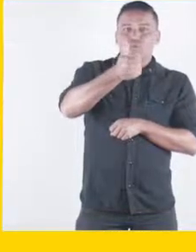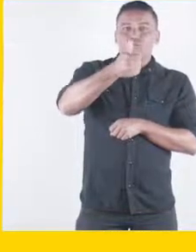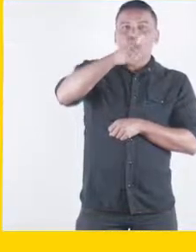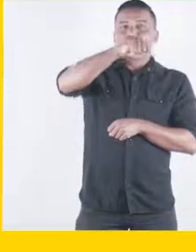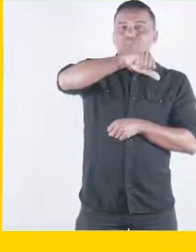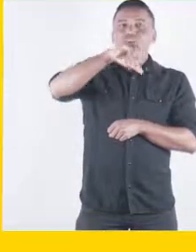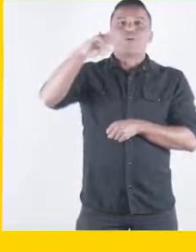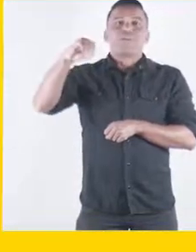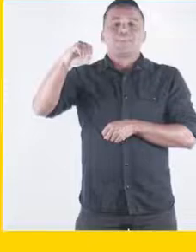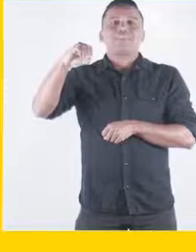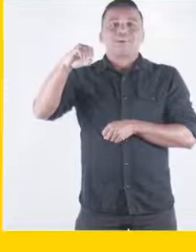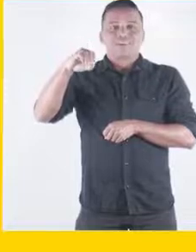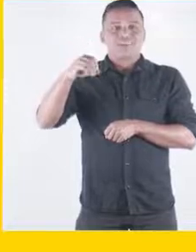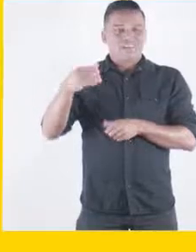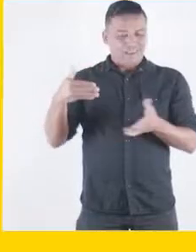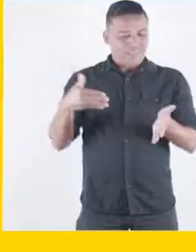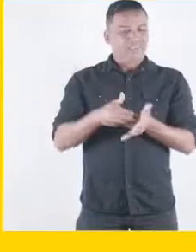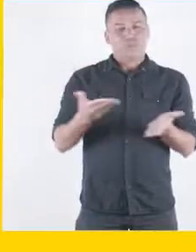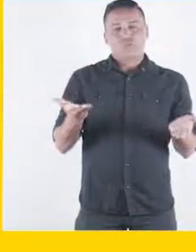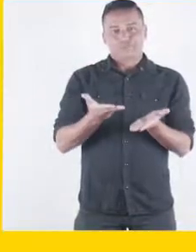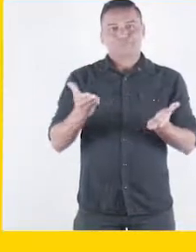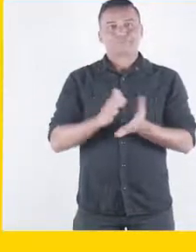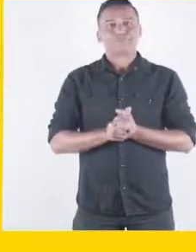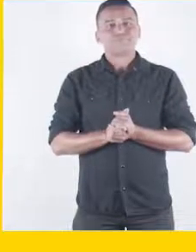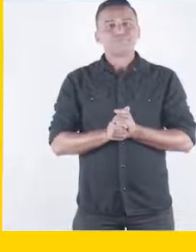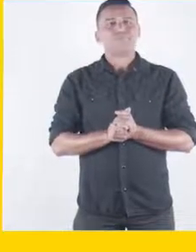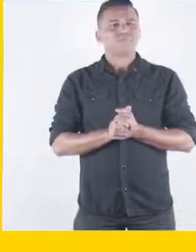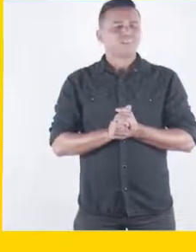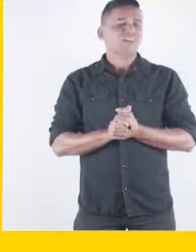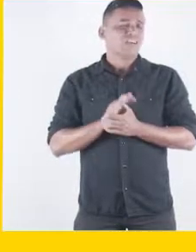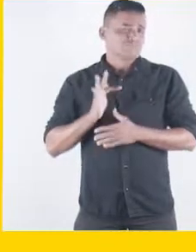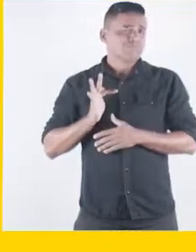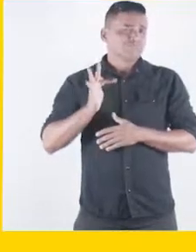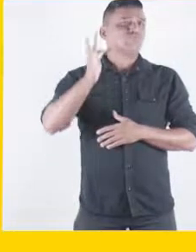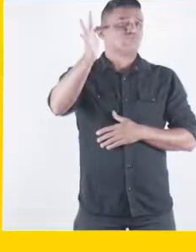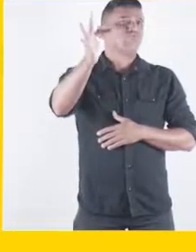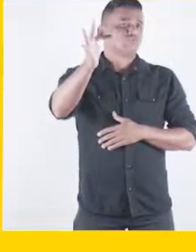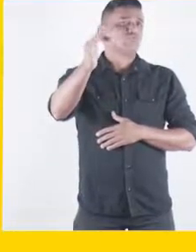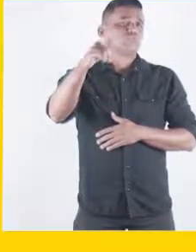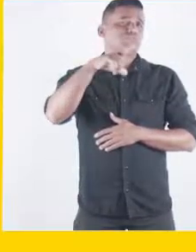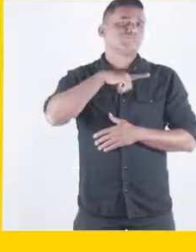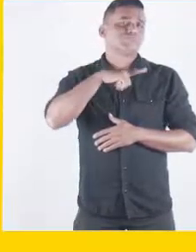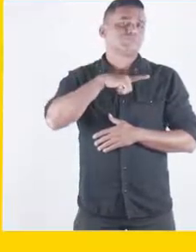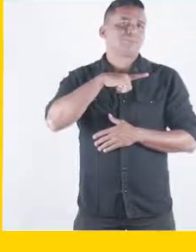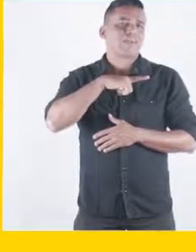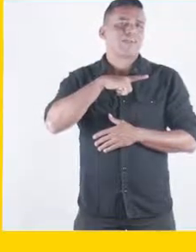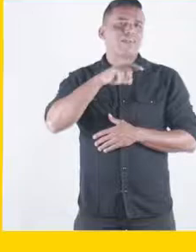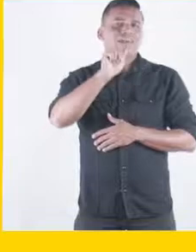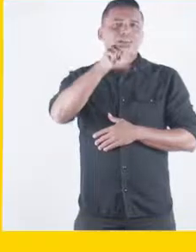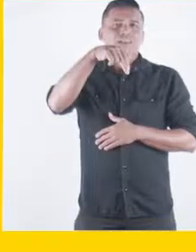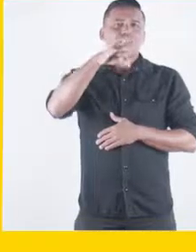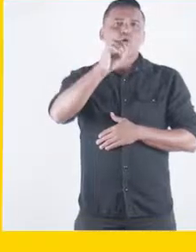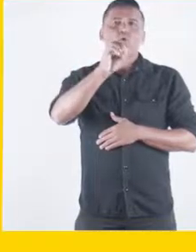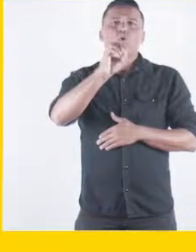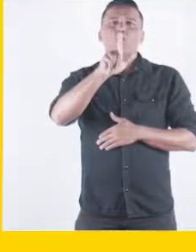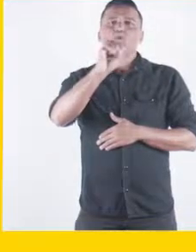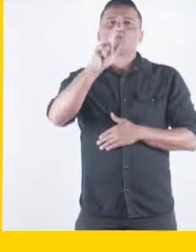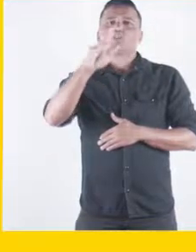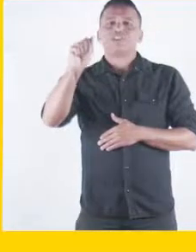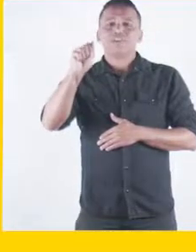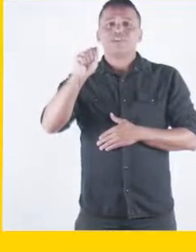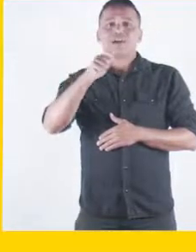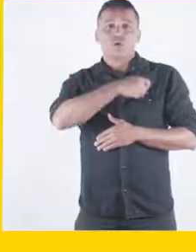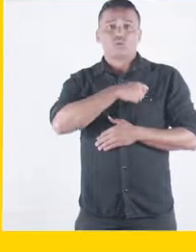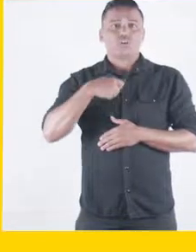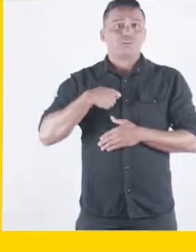isso. Tem aí, por perspectiva, um livro meu, uma antologia de poemas de minha autoria chamada Todo